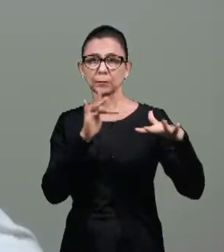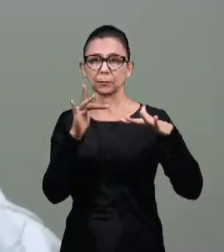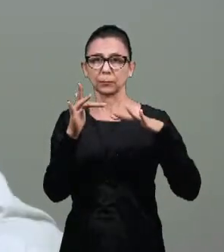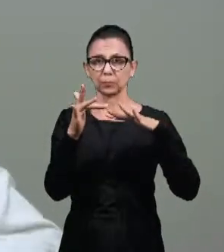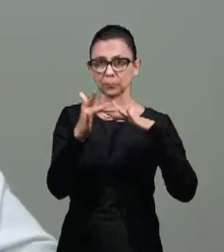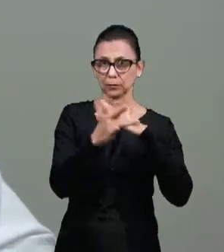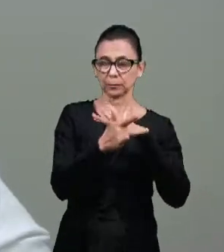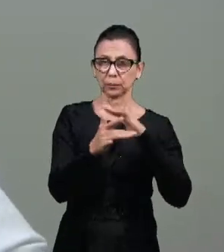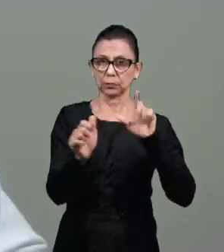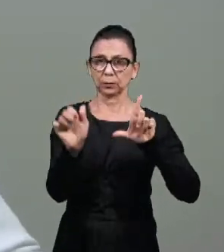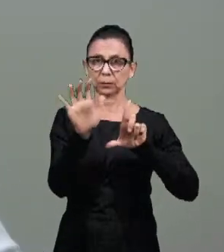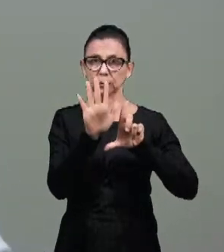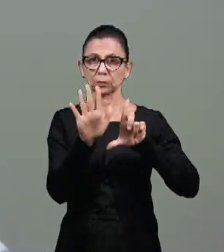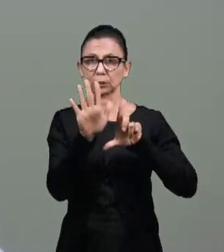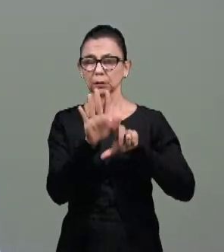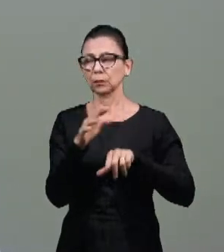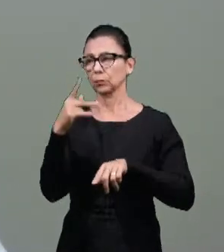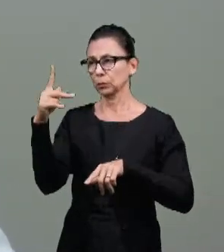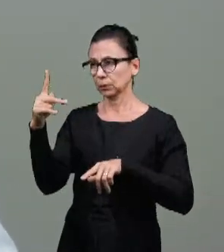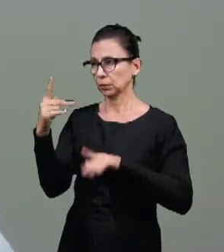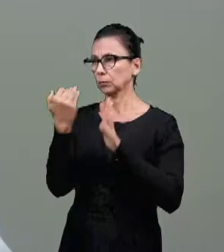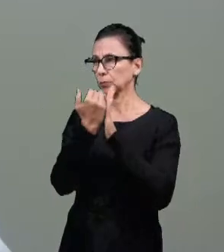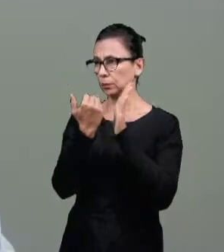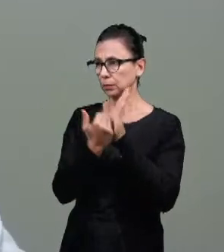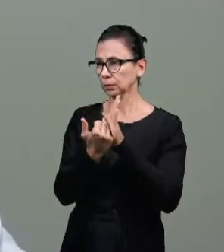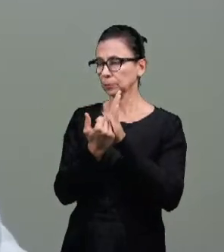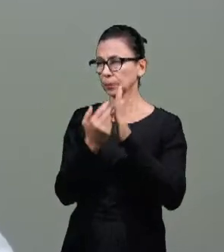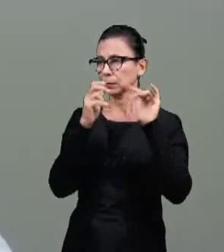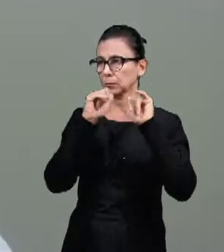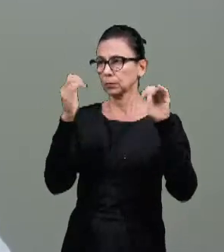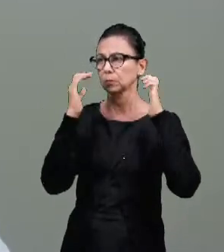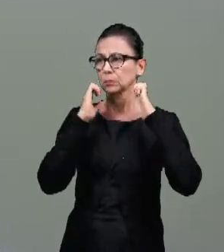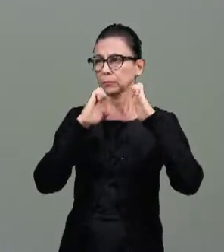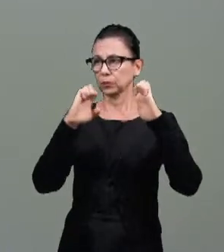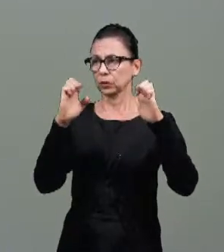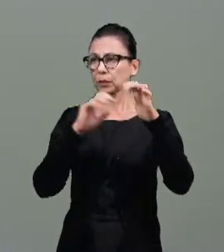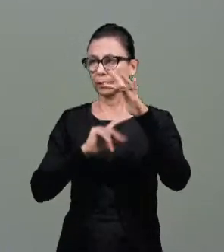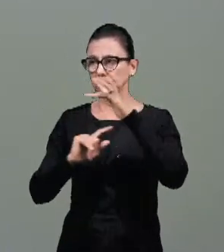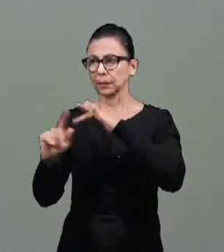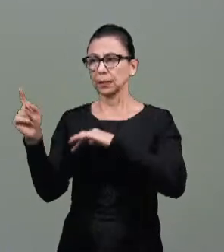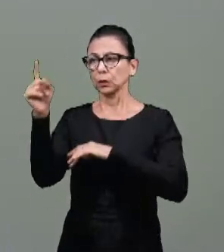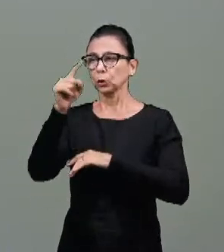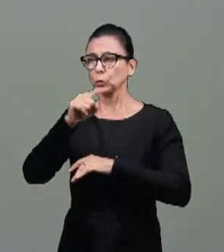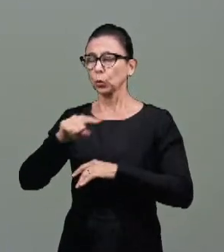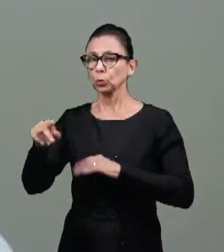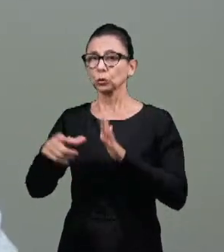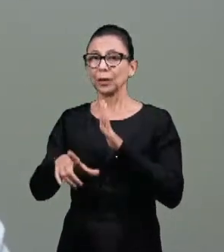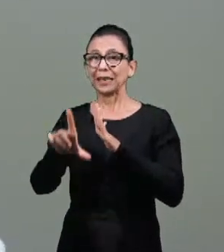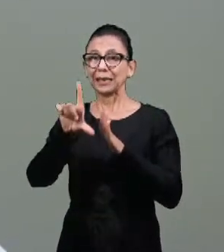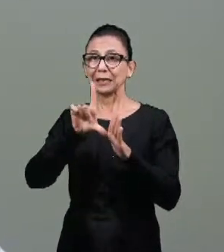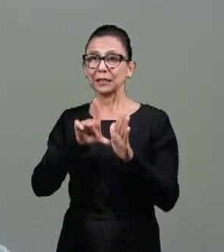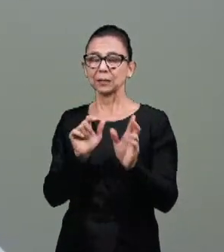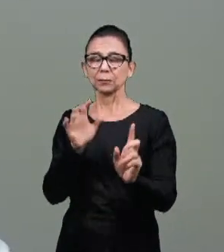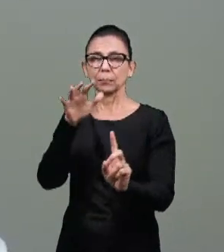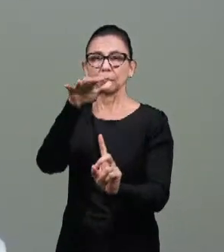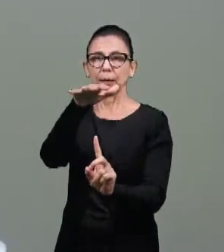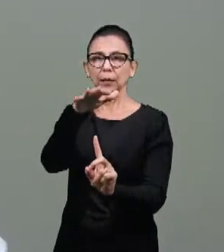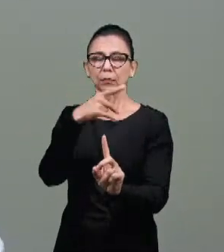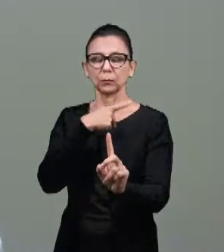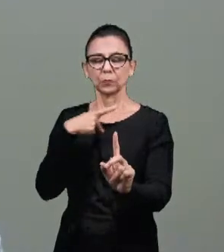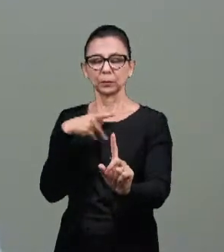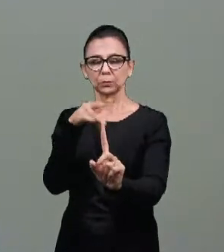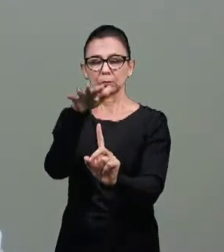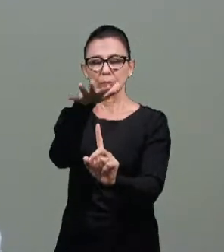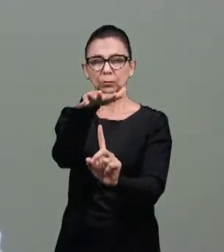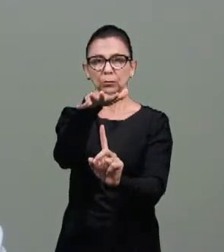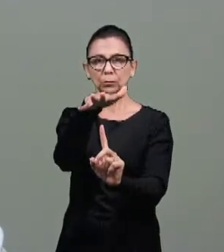inclusive o programa, né, Anunciando o Evangelho Eterno, todos nós recebemos imposição de mãos, todos, para realizar esse